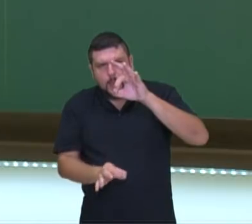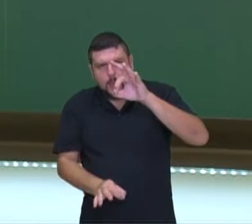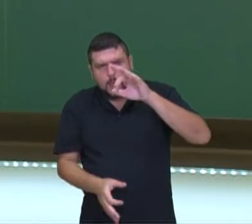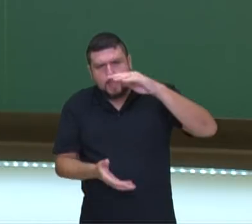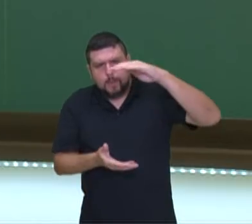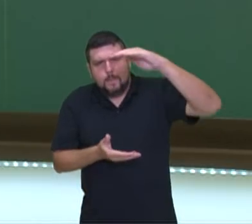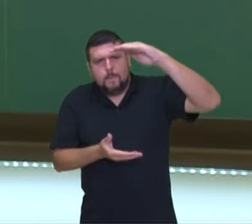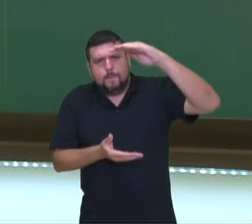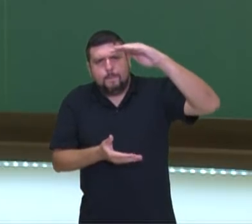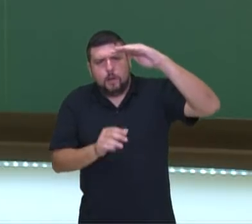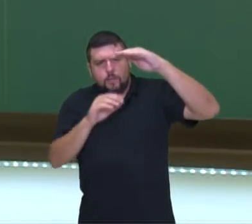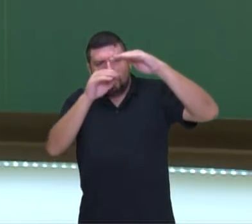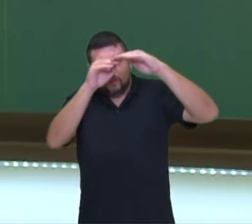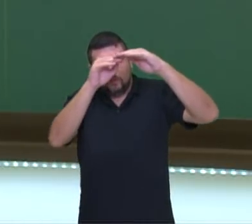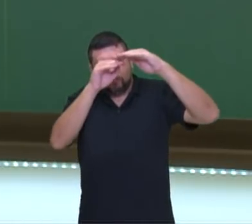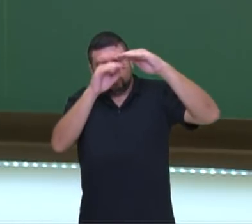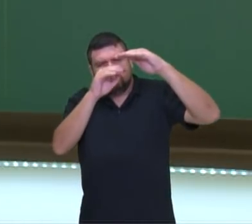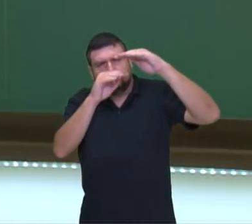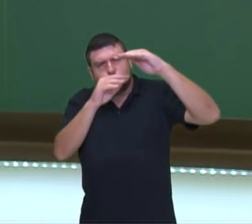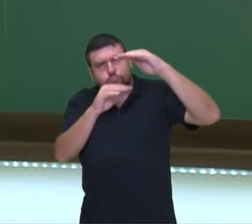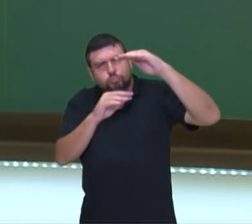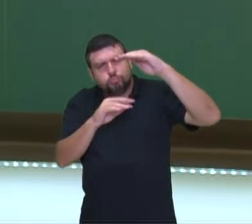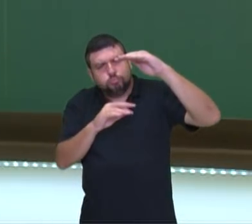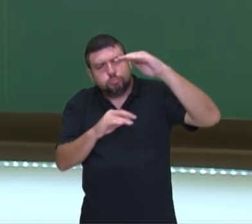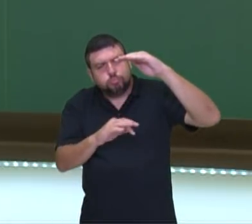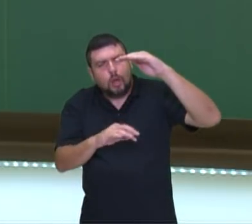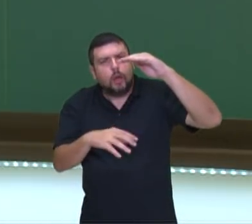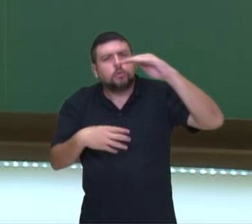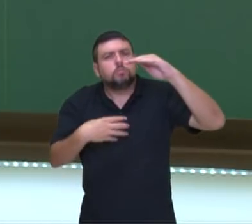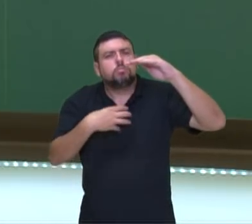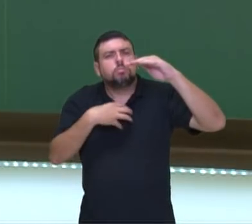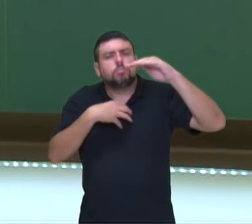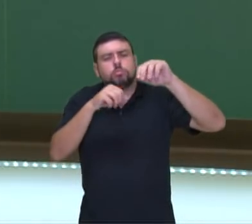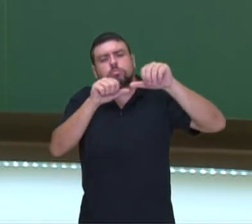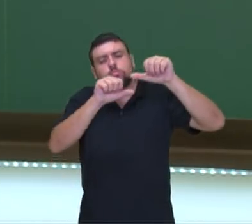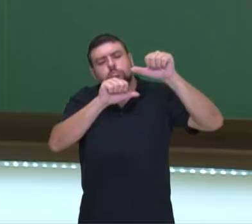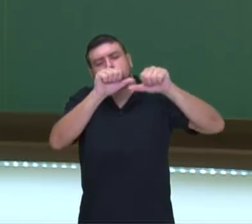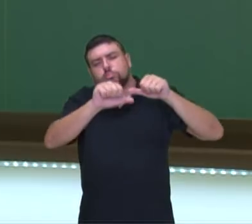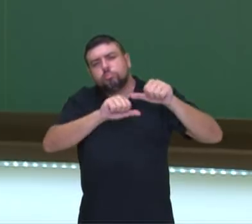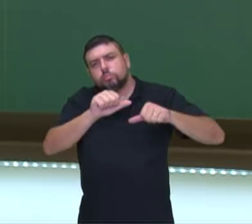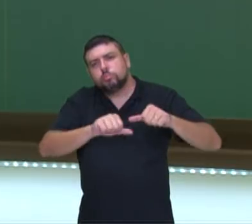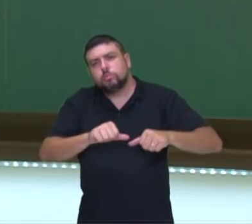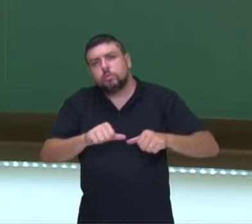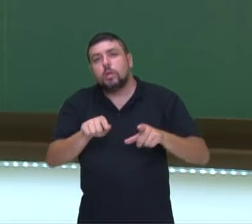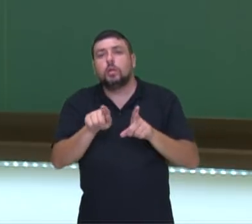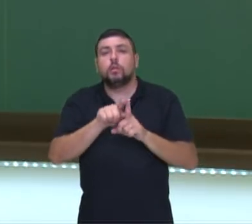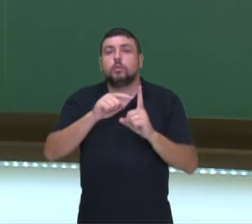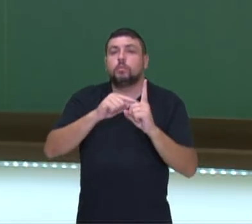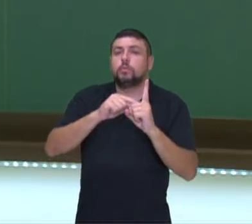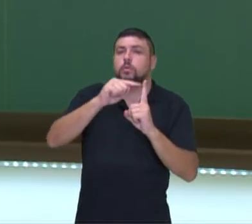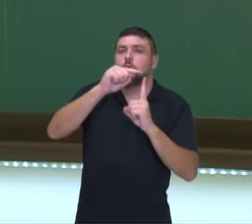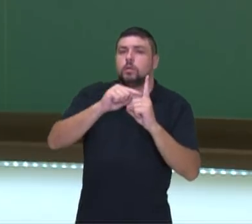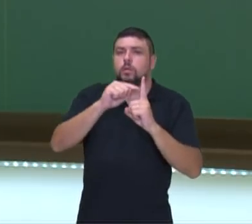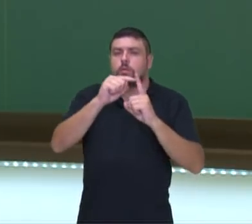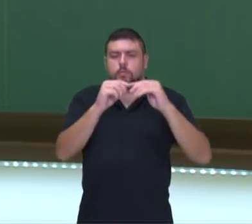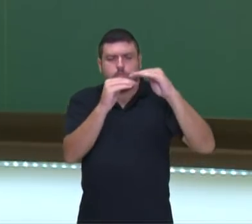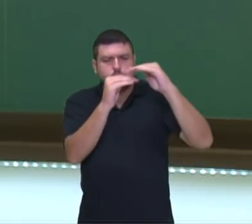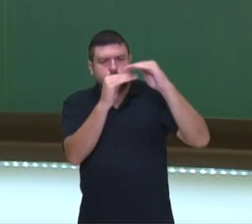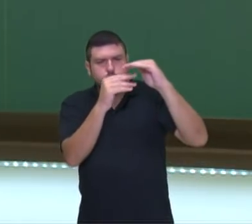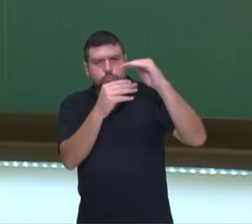percurso dela, nós vamos ter características distintas, temperaturas distintas. Então, nós fazemos